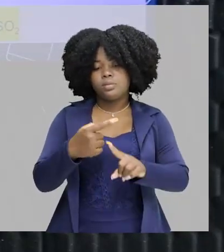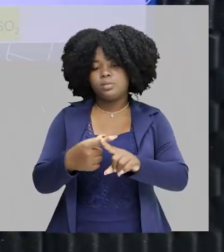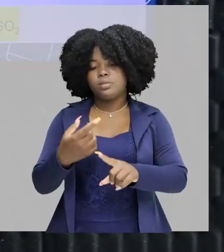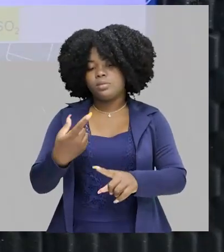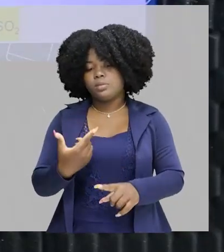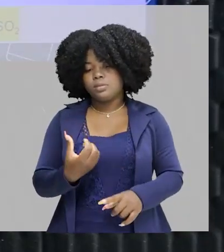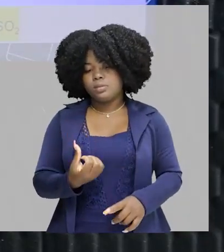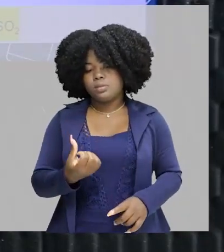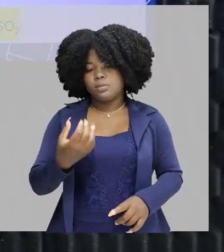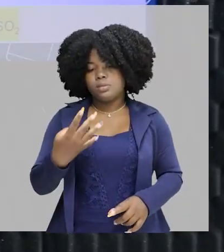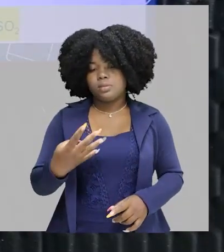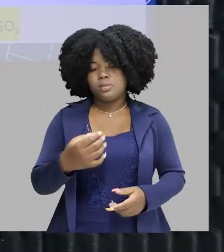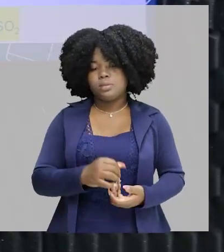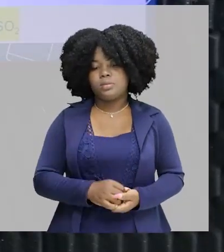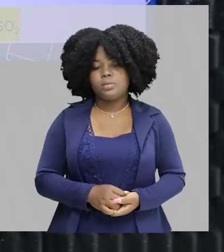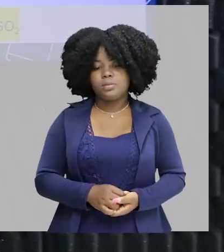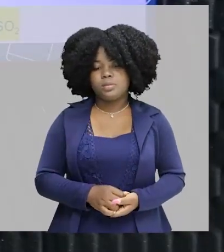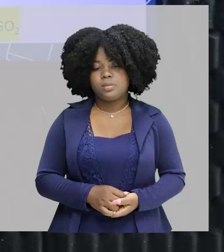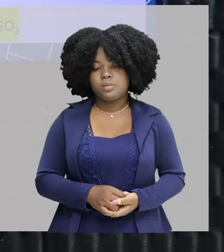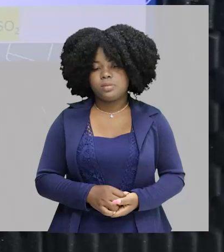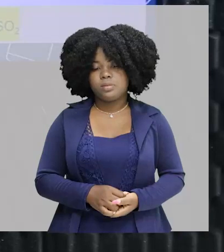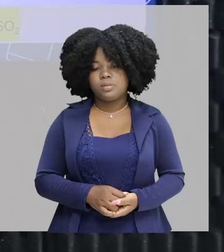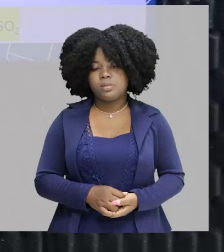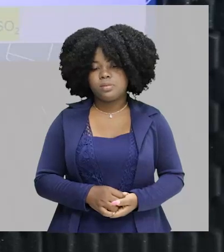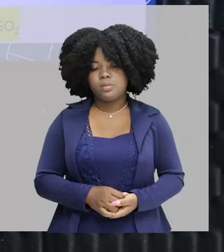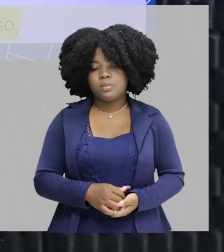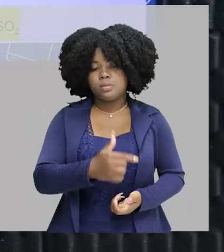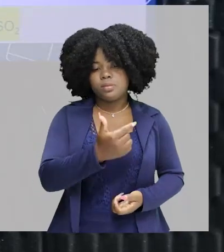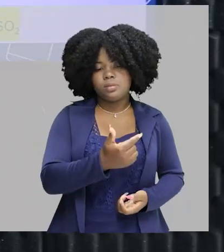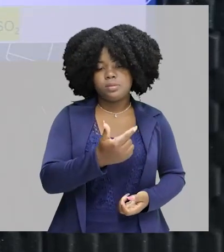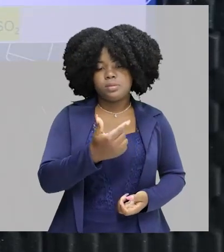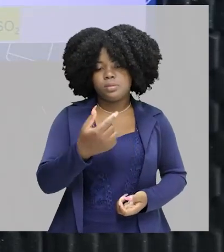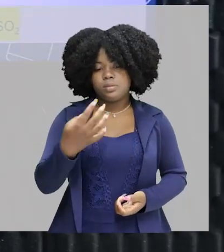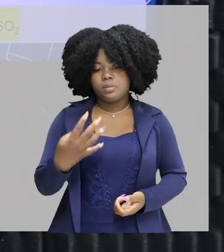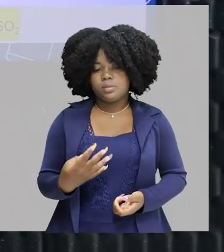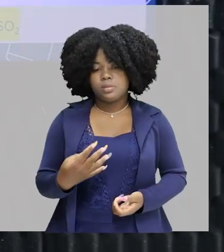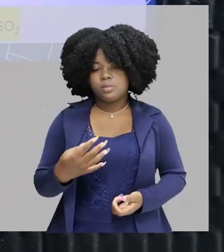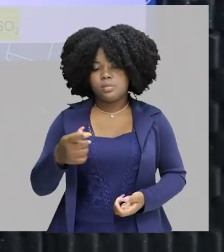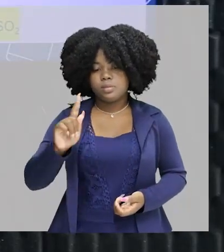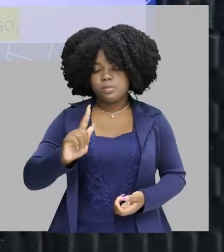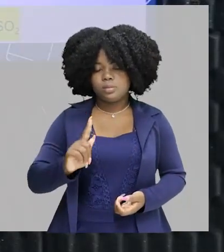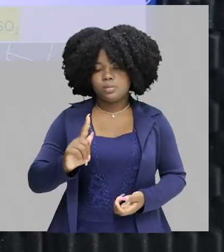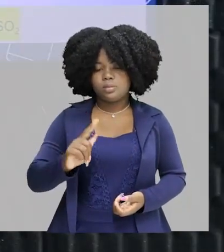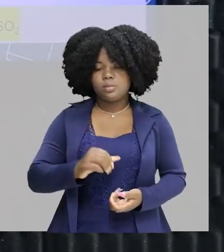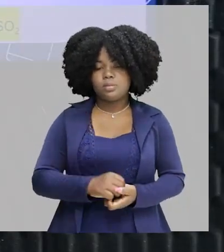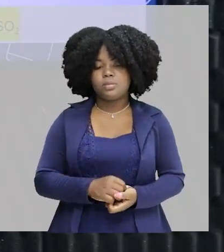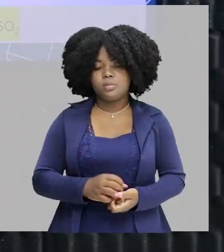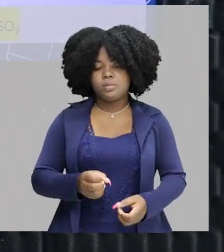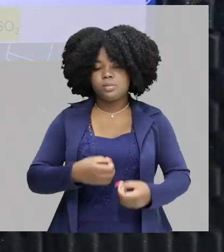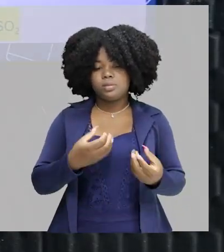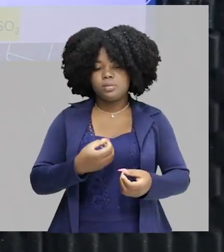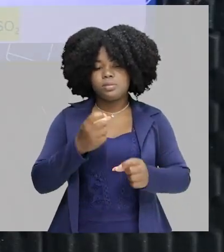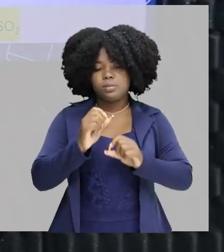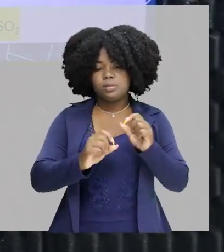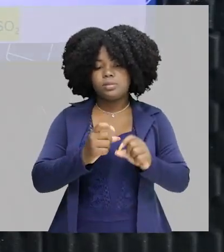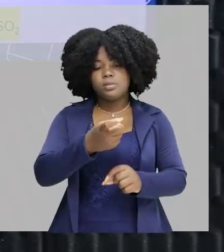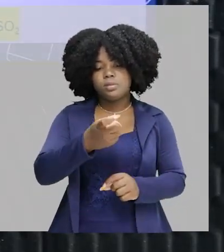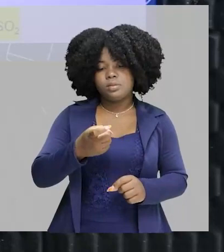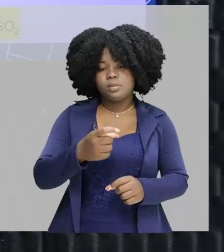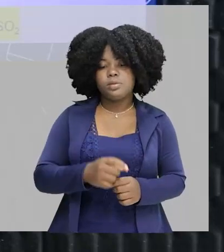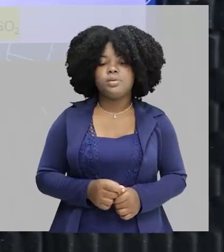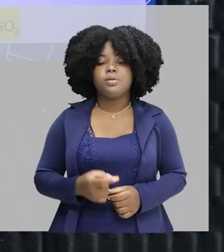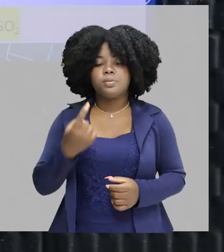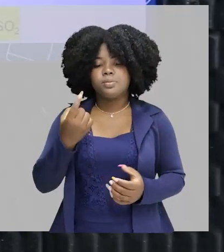vezes 64. Então, 24 gramas de oxigênio vai produzir